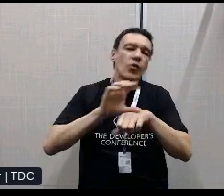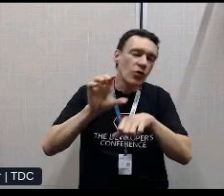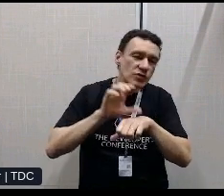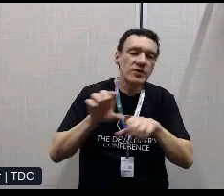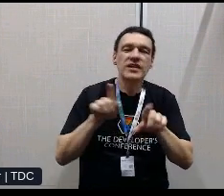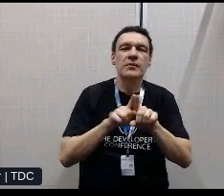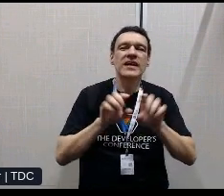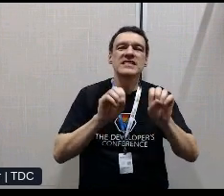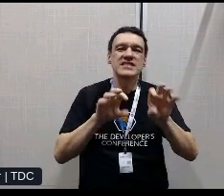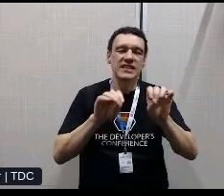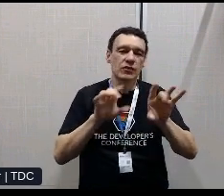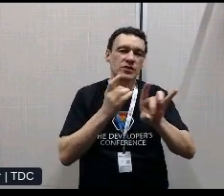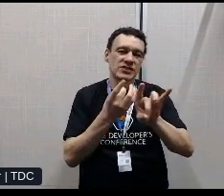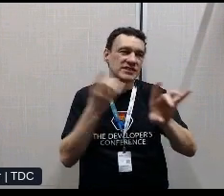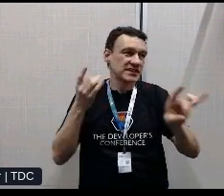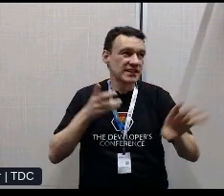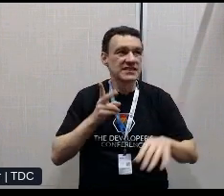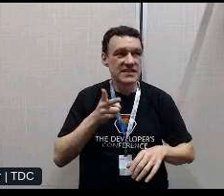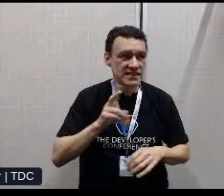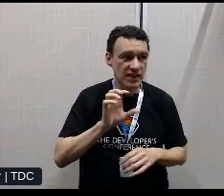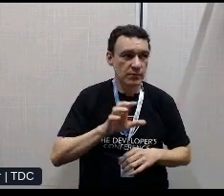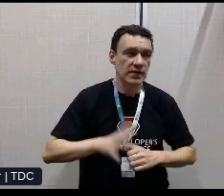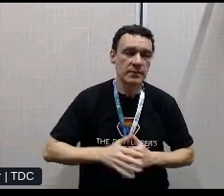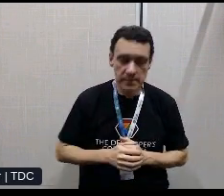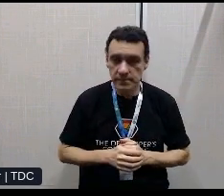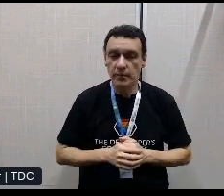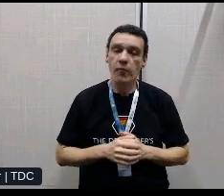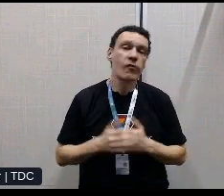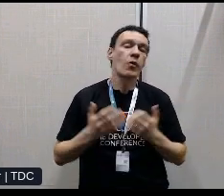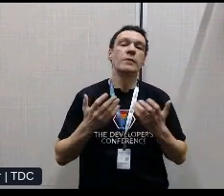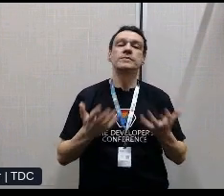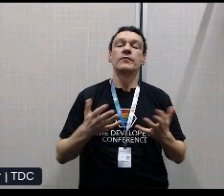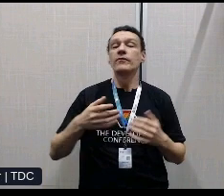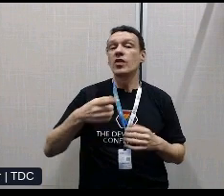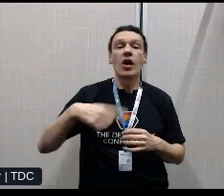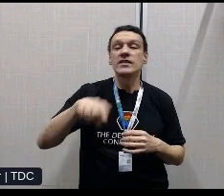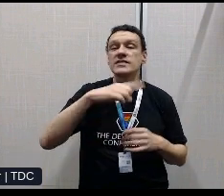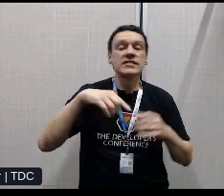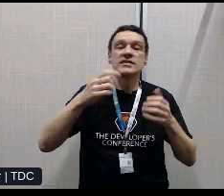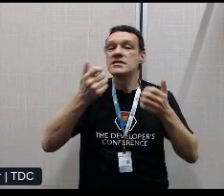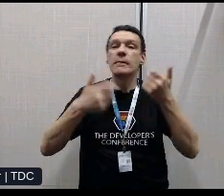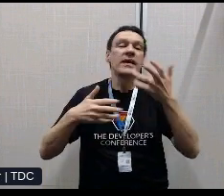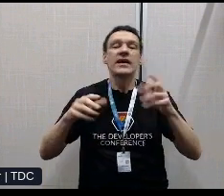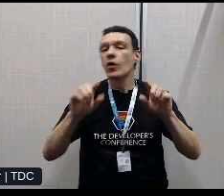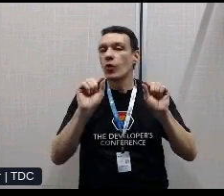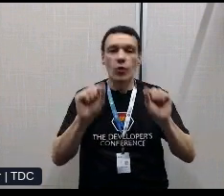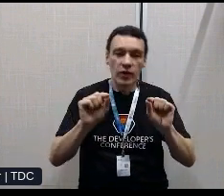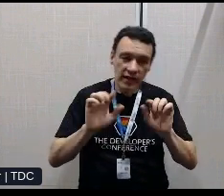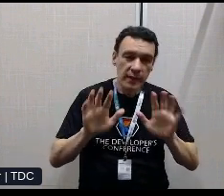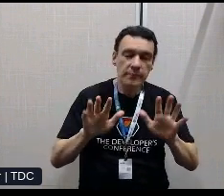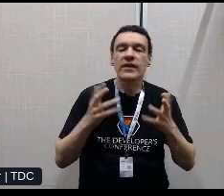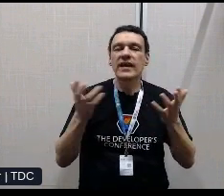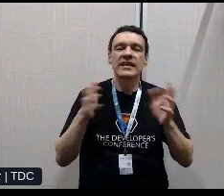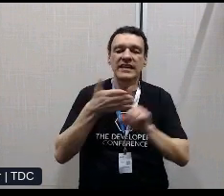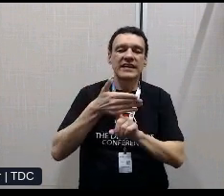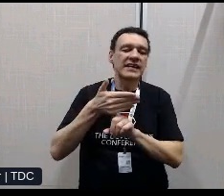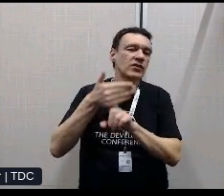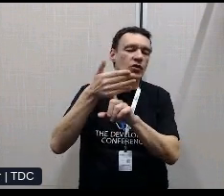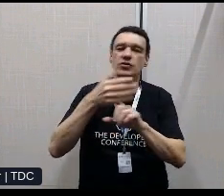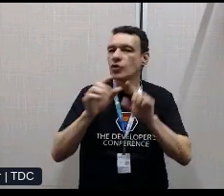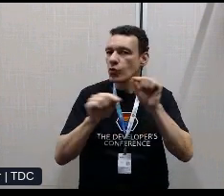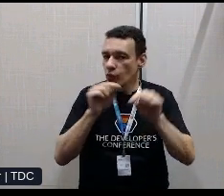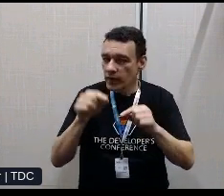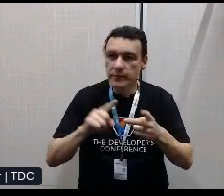bom? Bom, nossa agenda. Falaremos então aqui um pouquinho do que é essa tecnologia, o que a gente quer